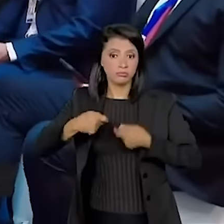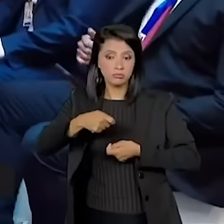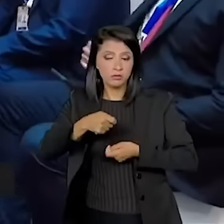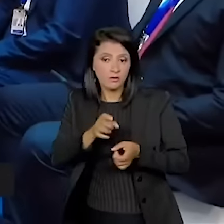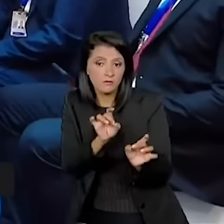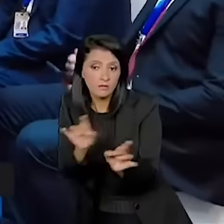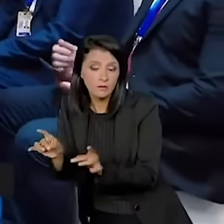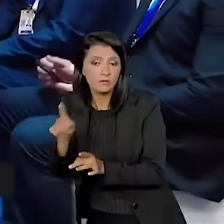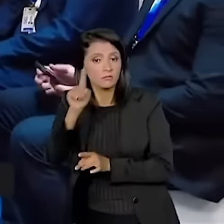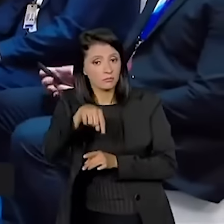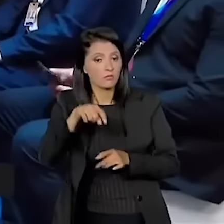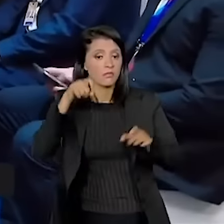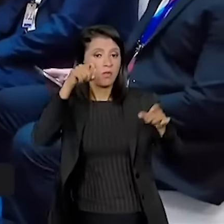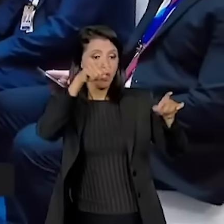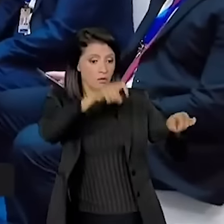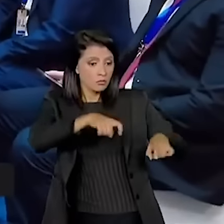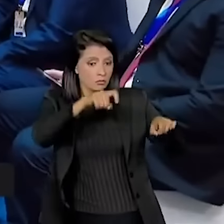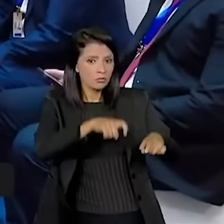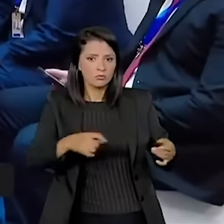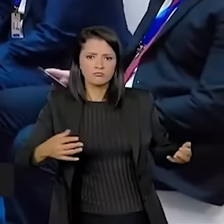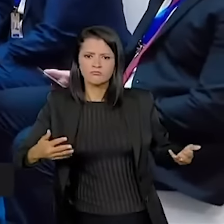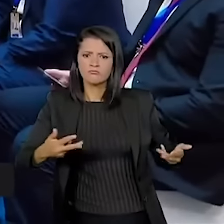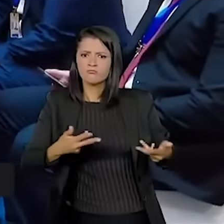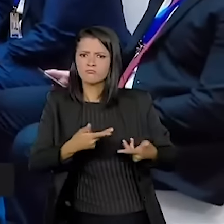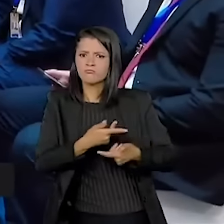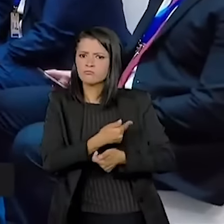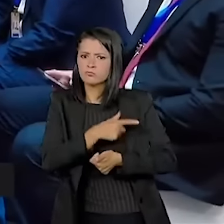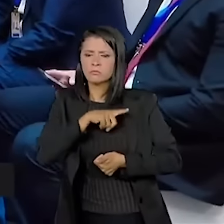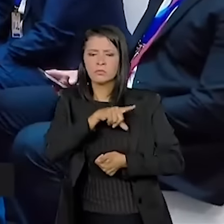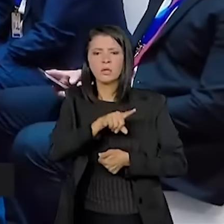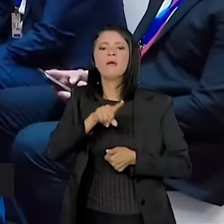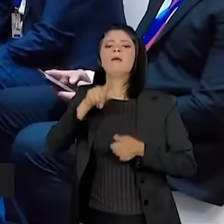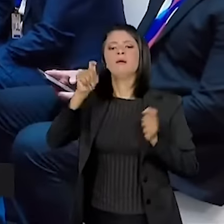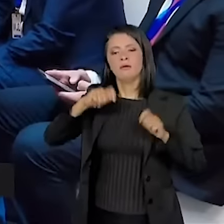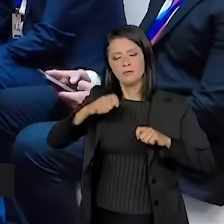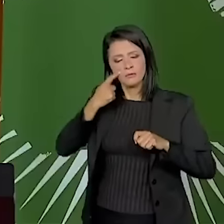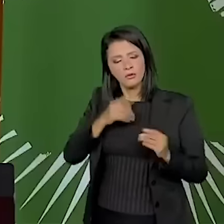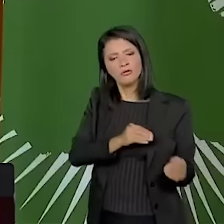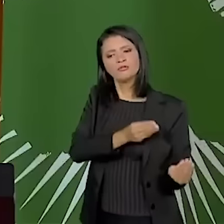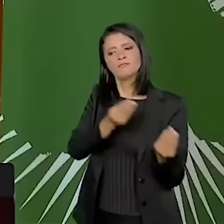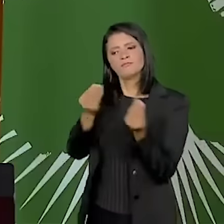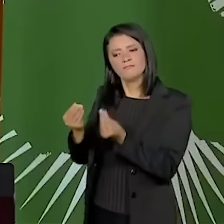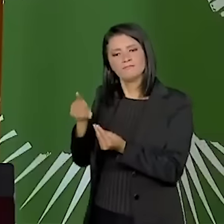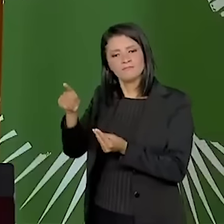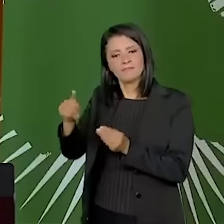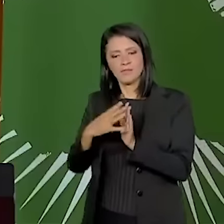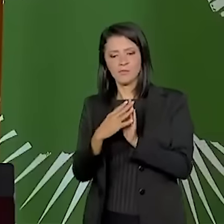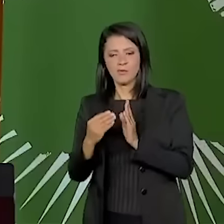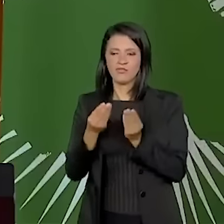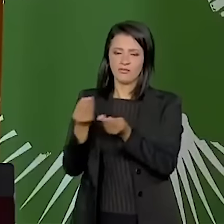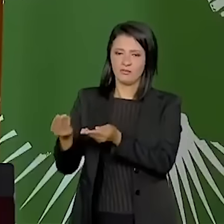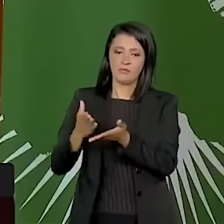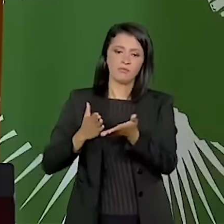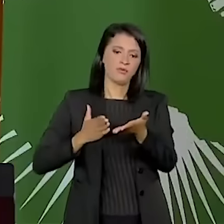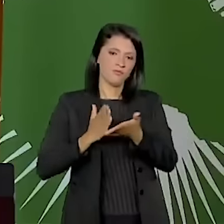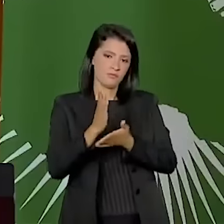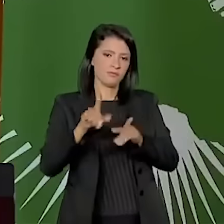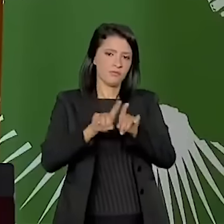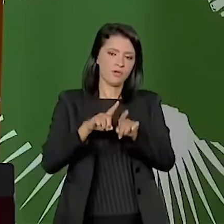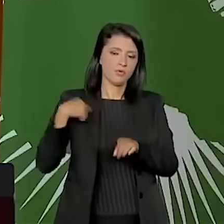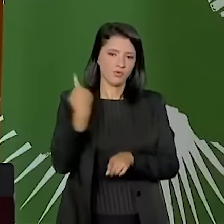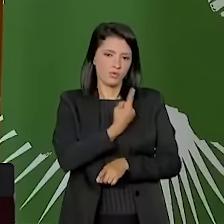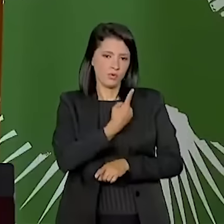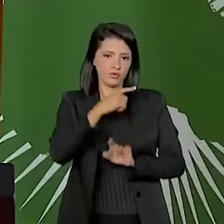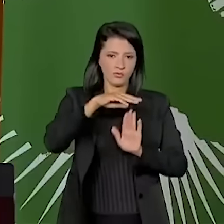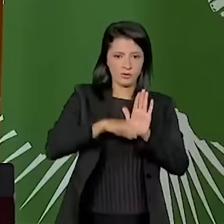uma agricultura de muita qualidade. Então, tudo isso a gente pode trazer. Nós aprovamos o nosso programa Mais Alimento, nós